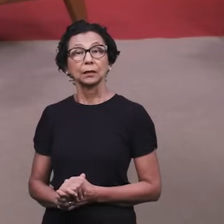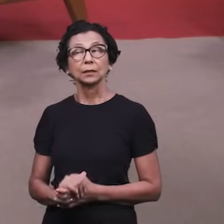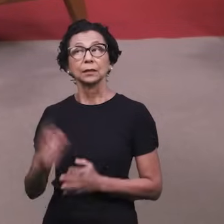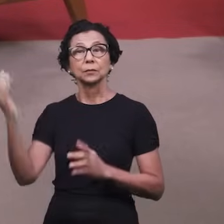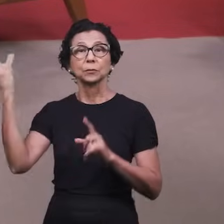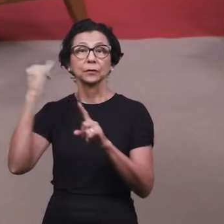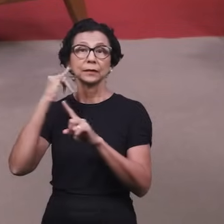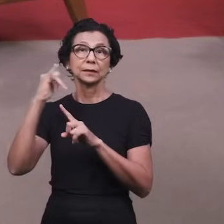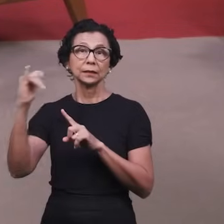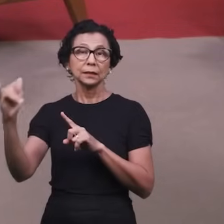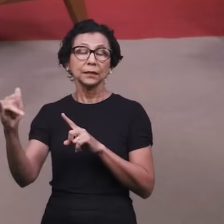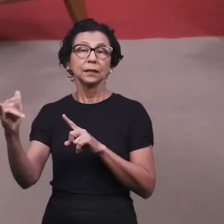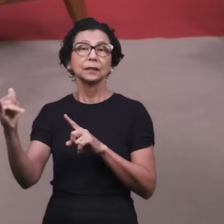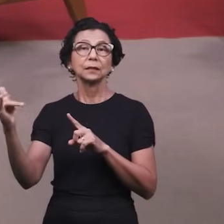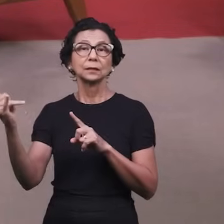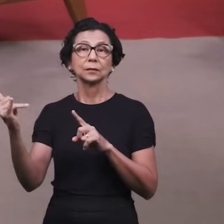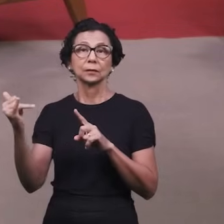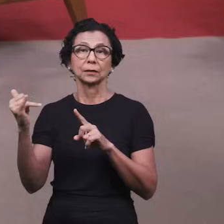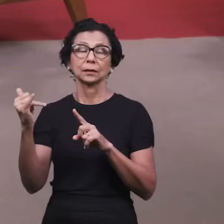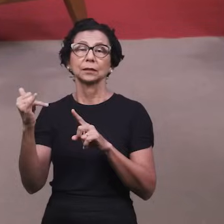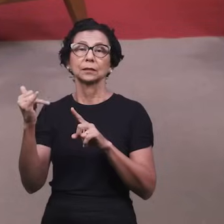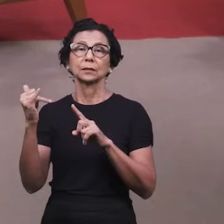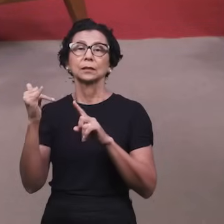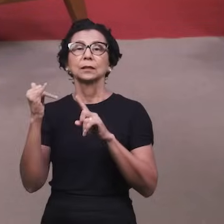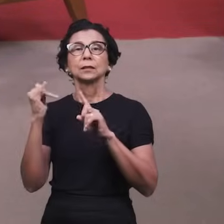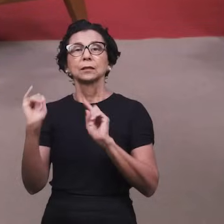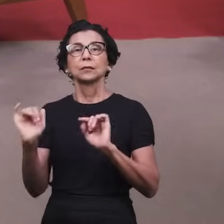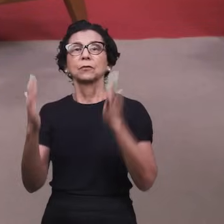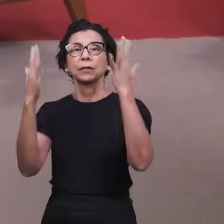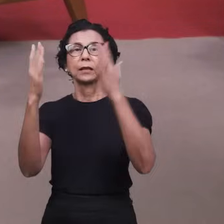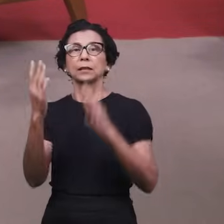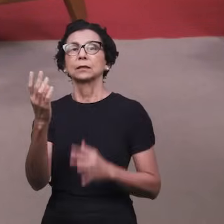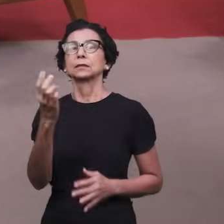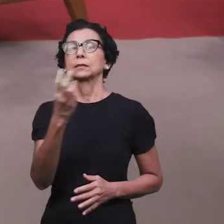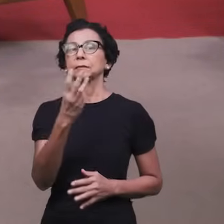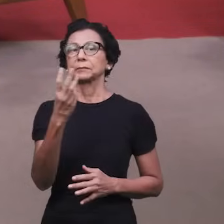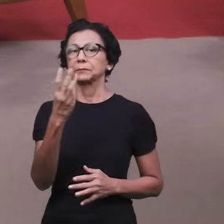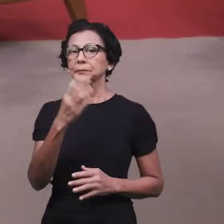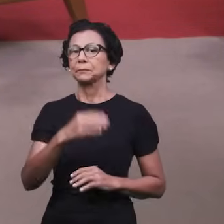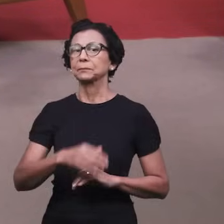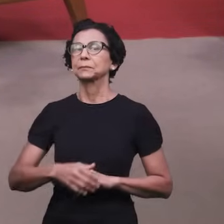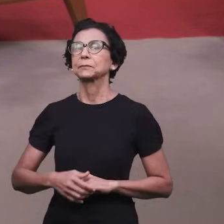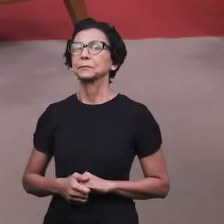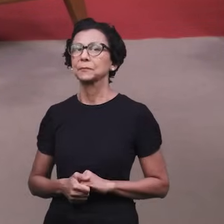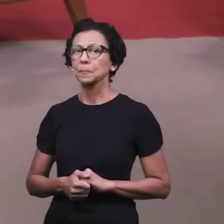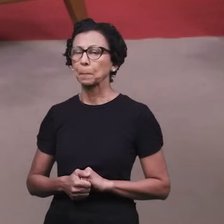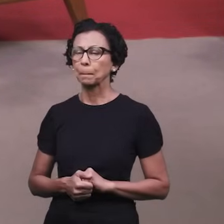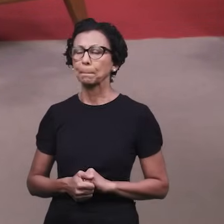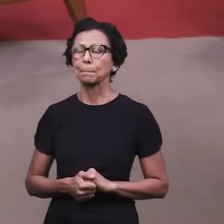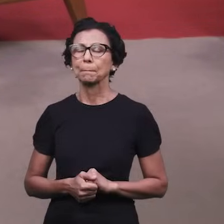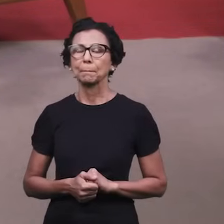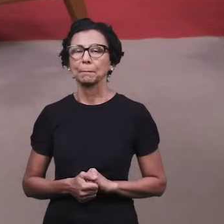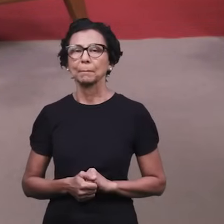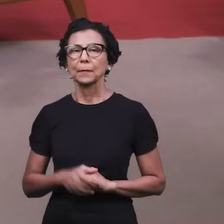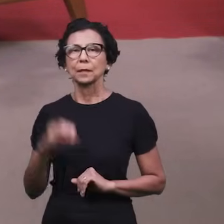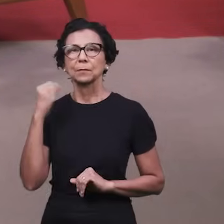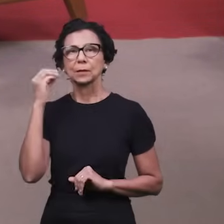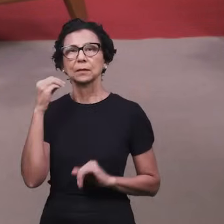você complementou agora, que nem o mais árido deserto é capaz de